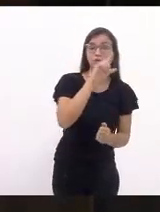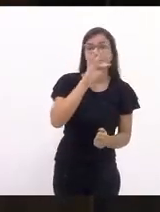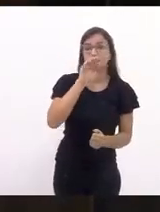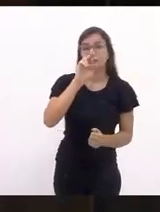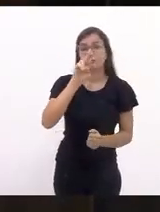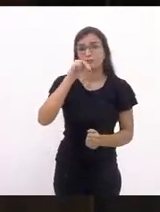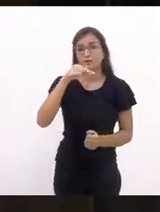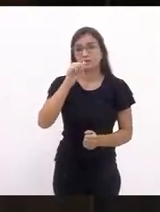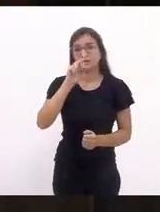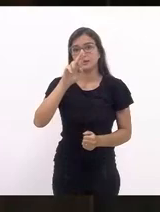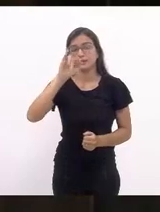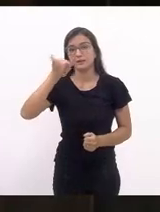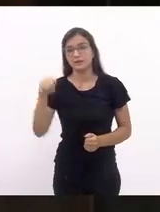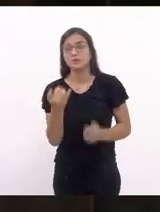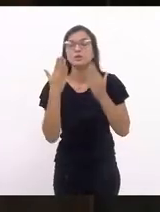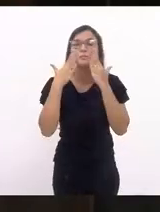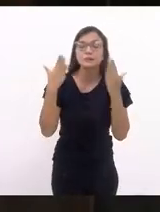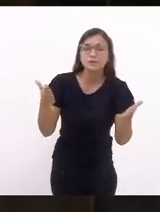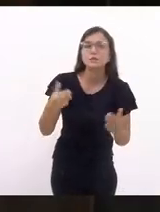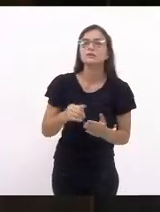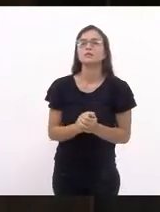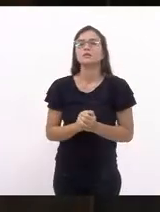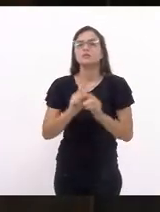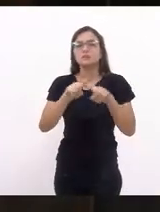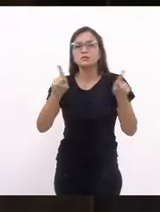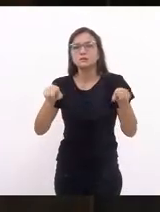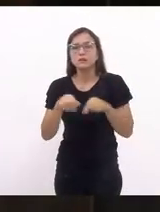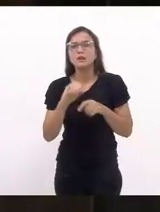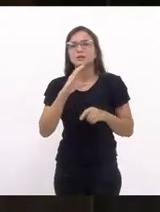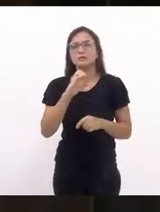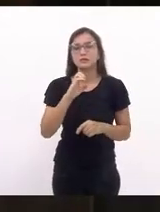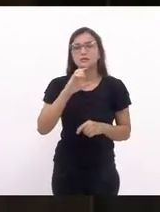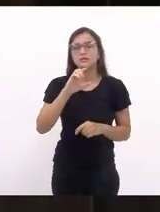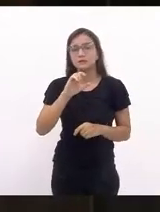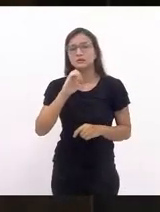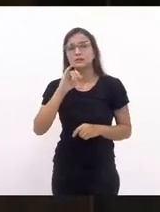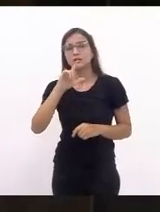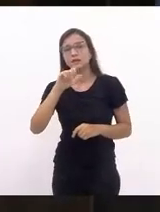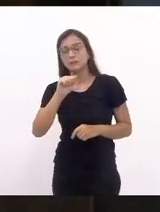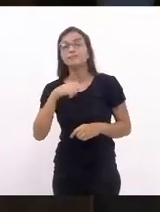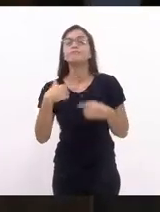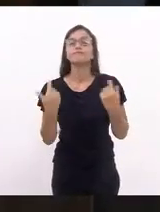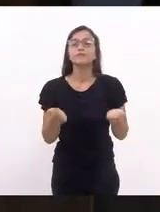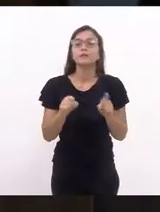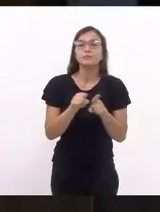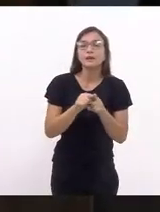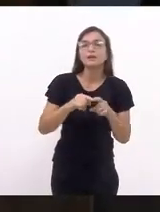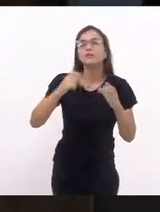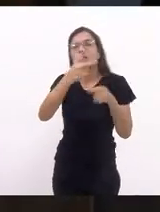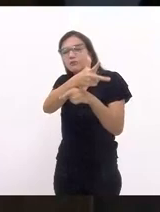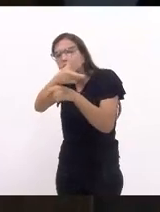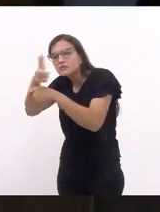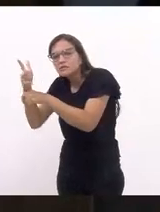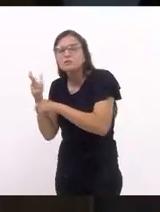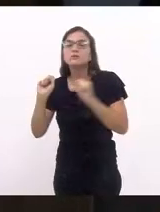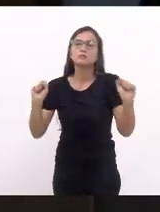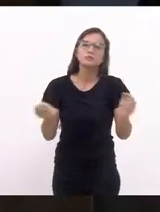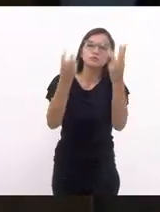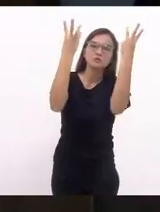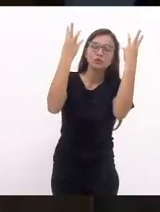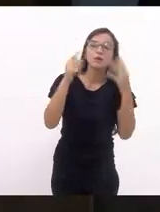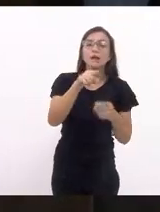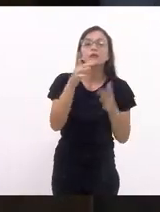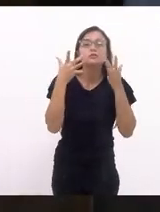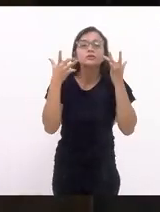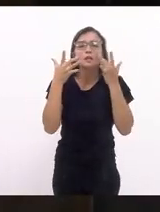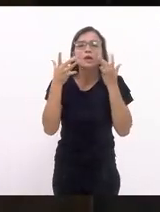das apresentações musicais da sala Cecília Meireles em gravações de Souza Teatro João Caetano outra parceria de sucesso